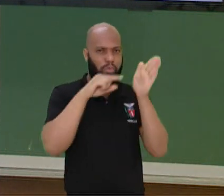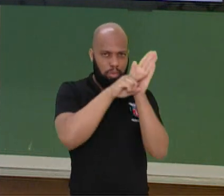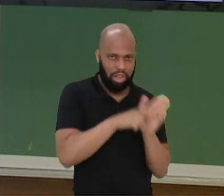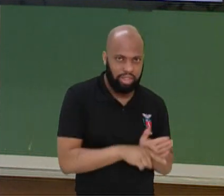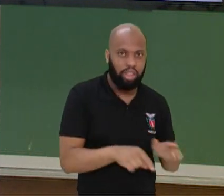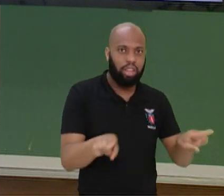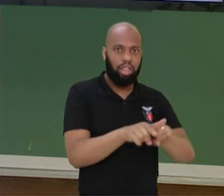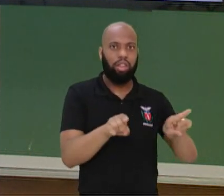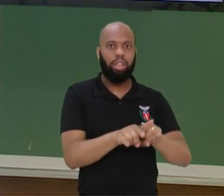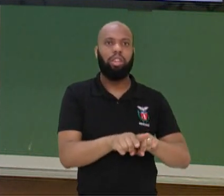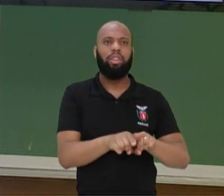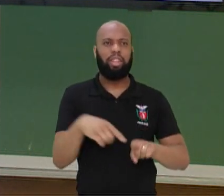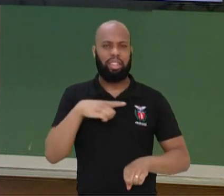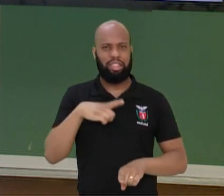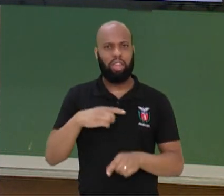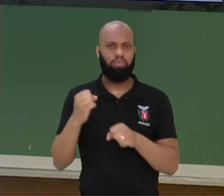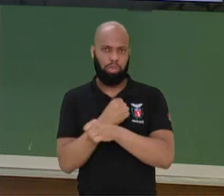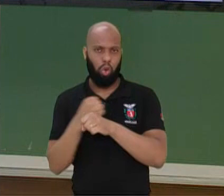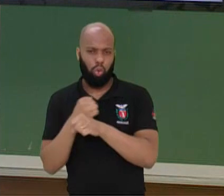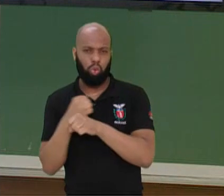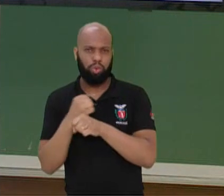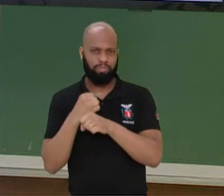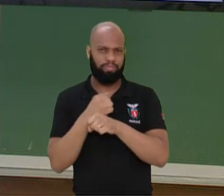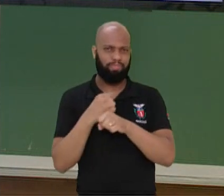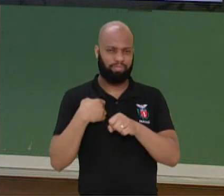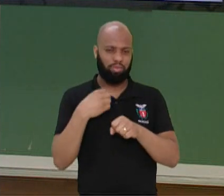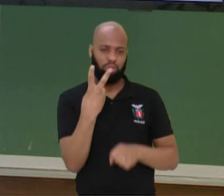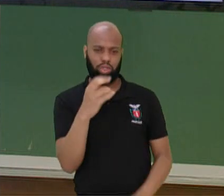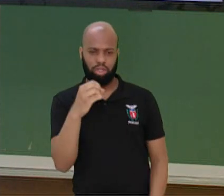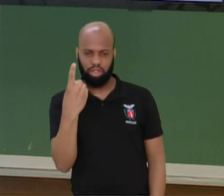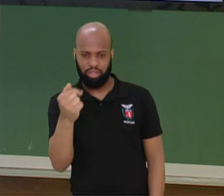fonte, como Fleck e o Kramer 2017,